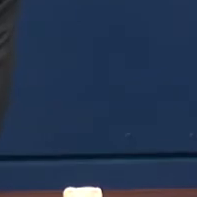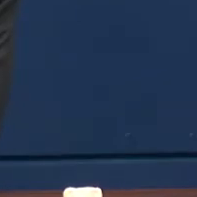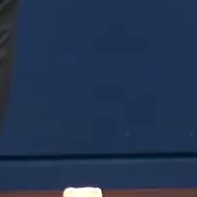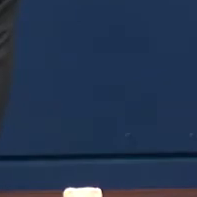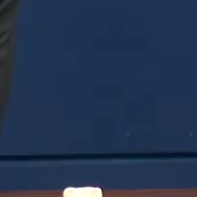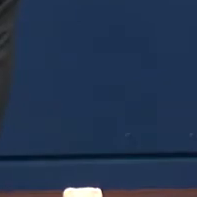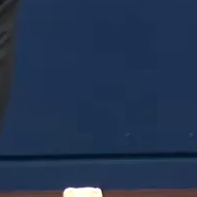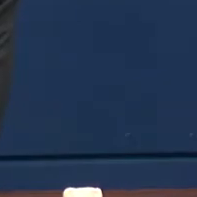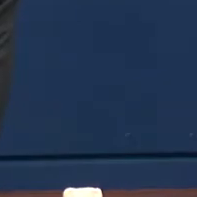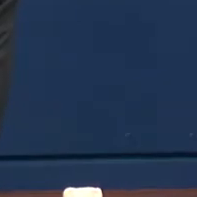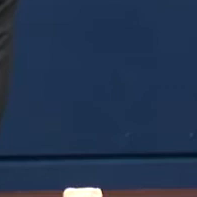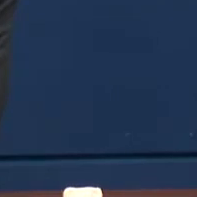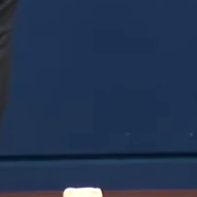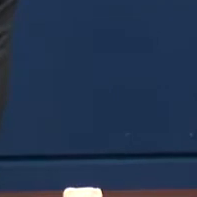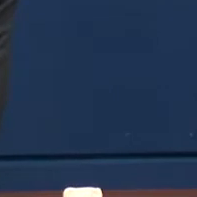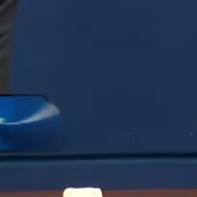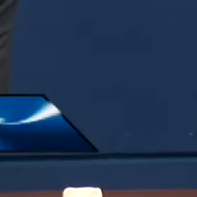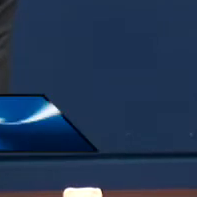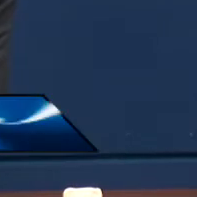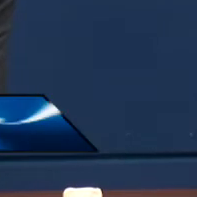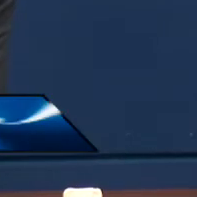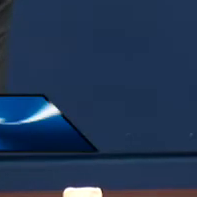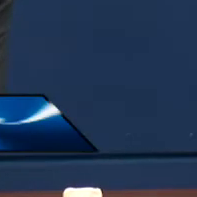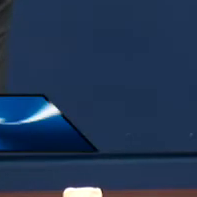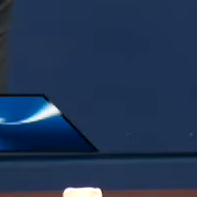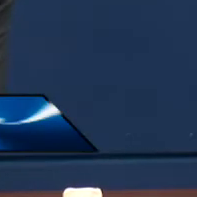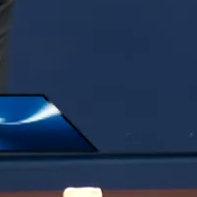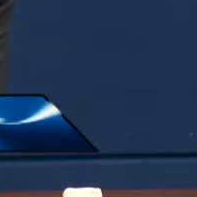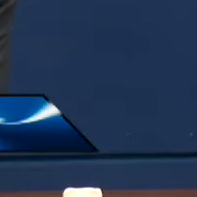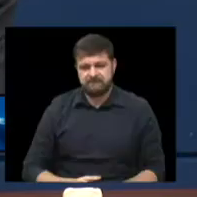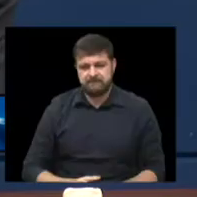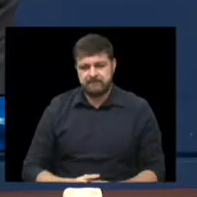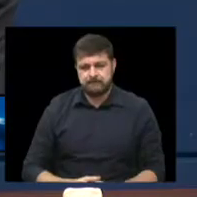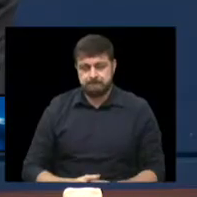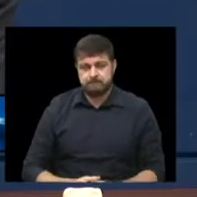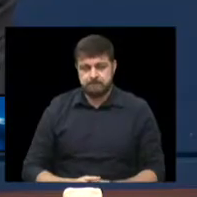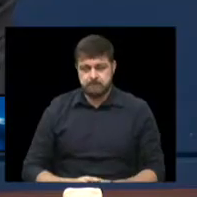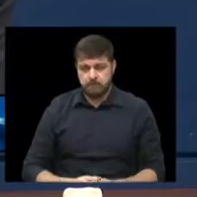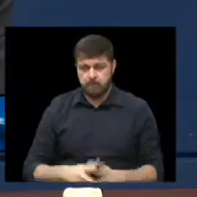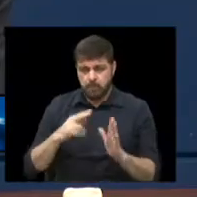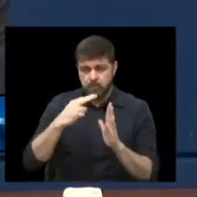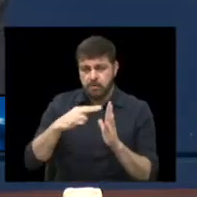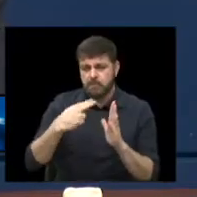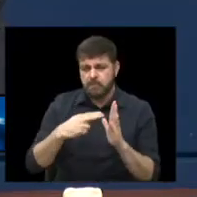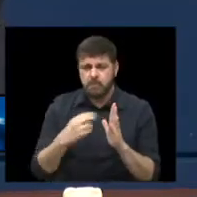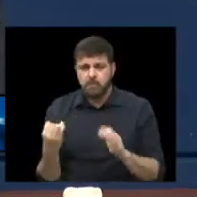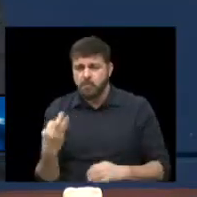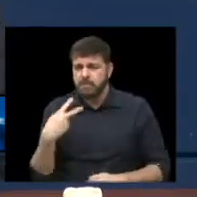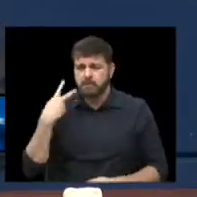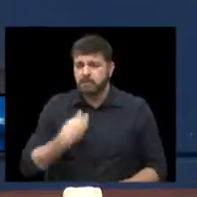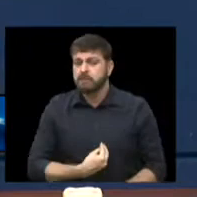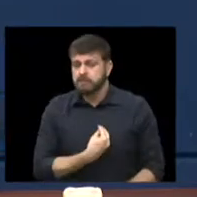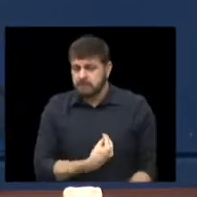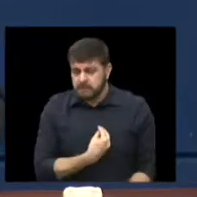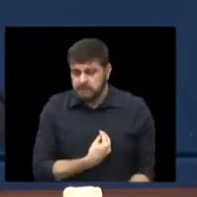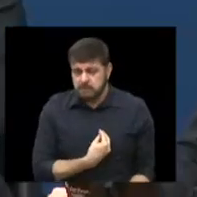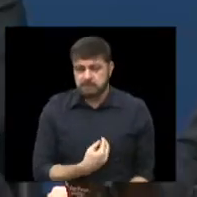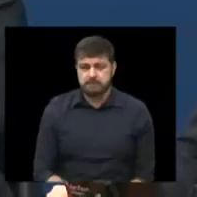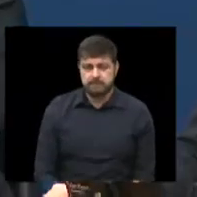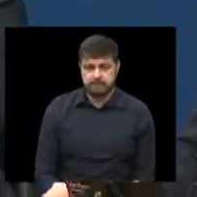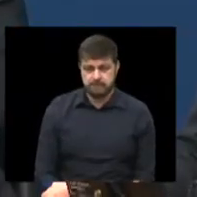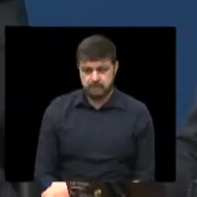chamada de verificação de quórum para a reabertura da 39ª reunião ordinária.